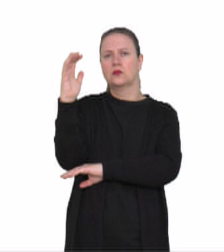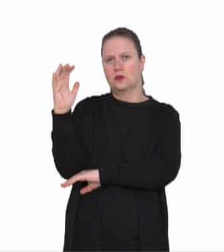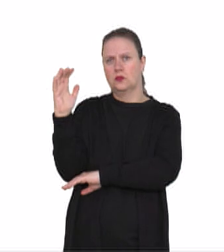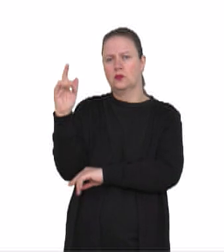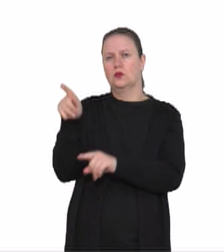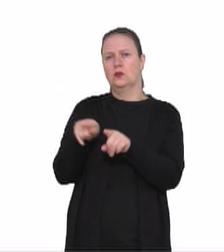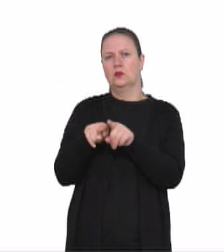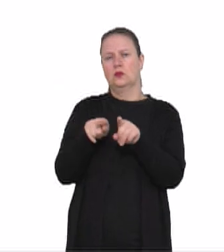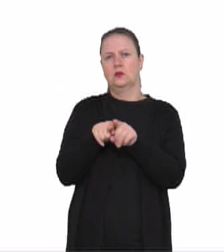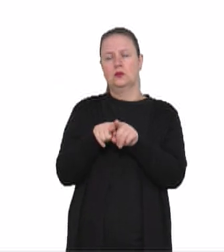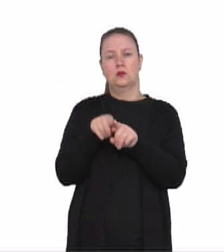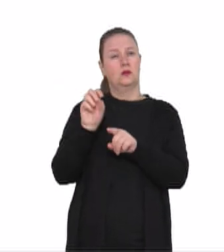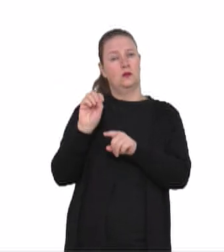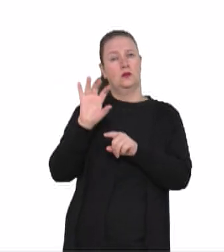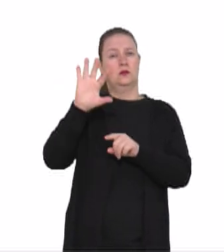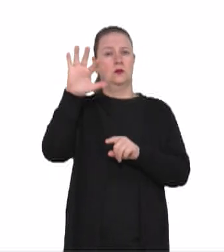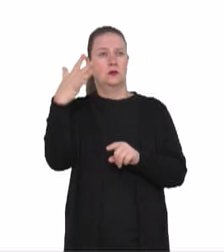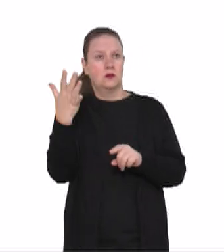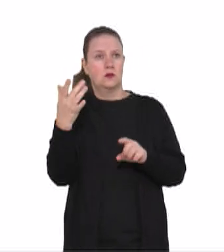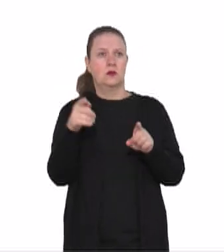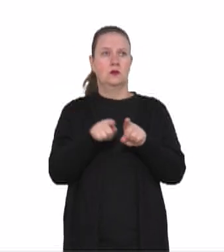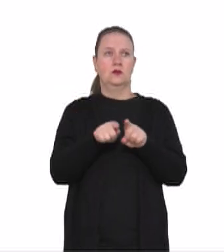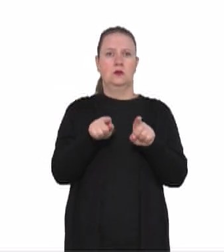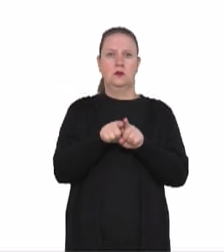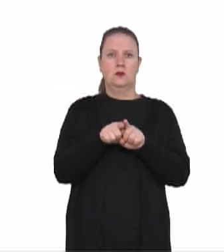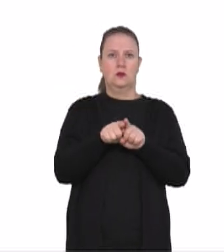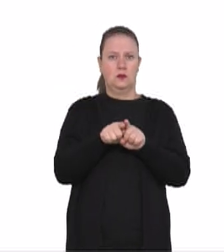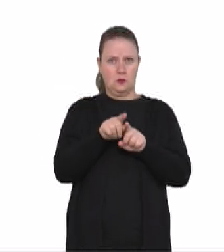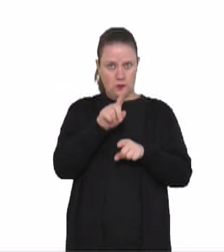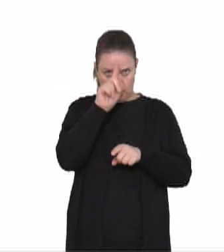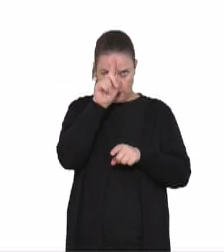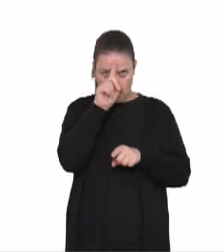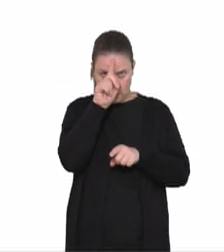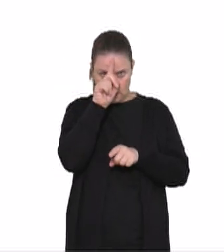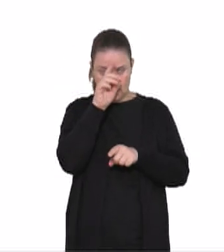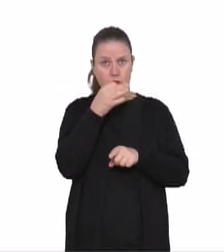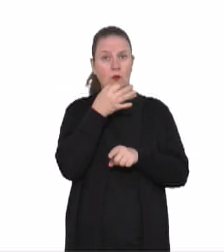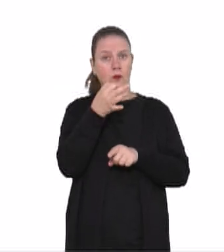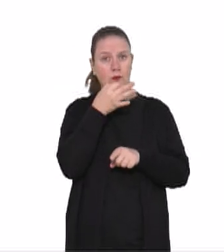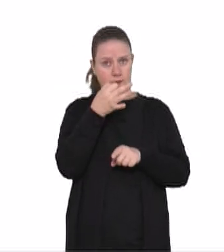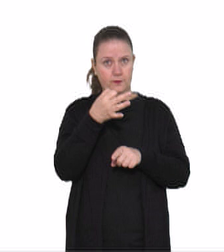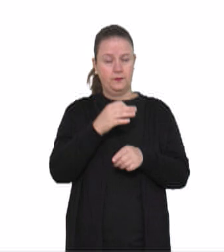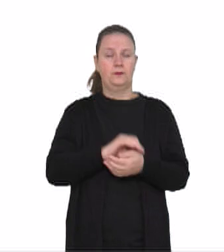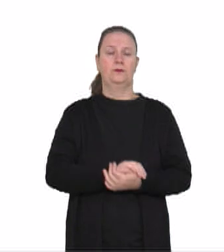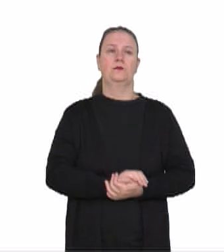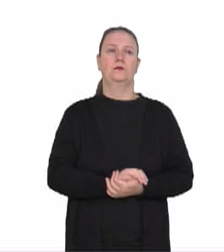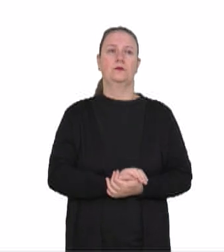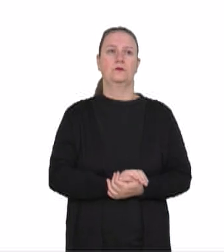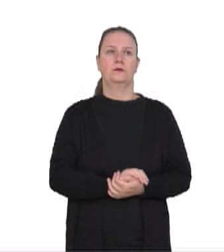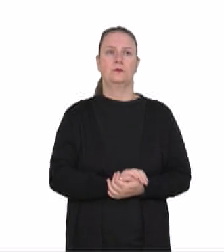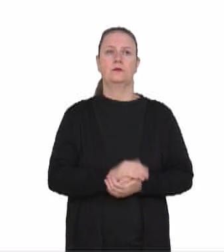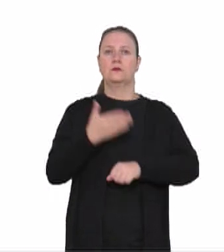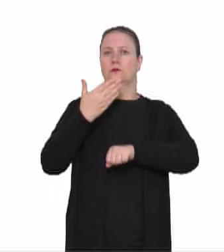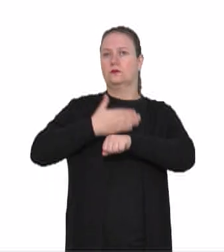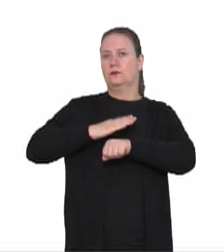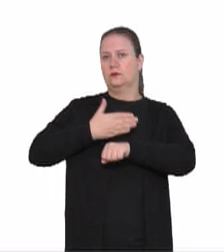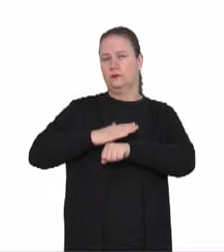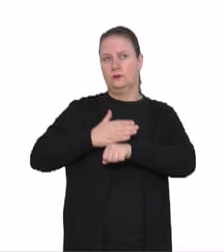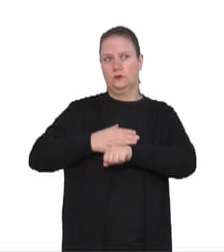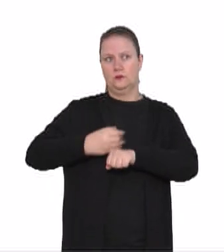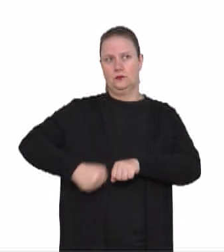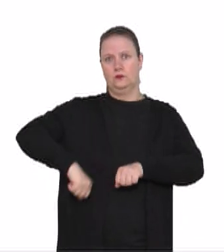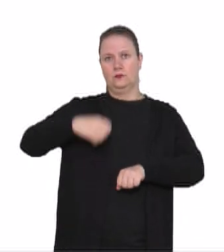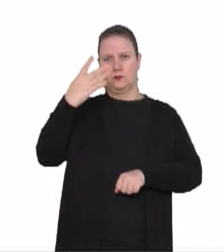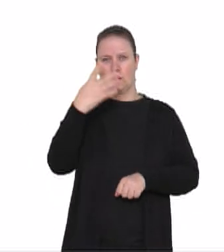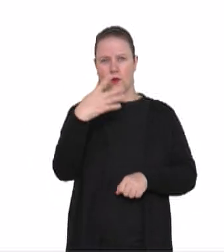um fato ecológico, an eco fact, e uma dica ecológica, an eco tip. O nosso exercício, o number 4, que